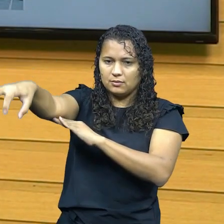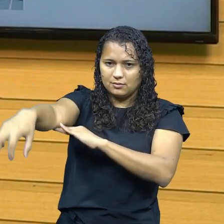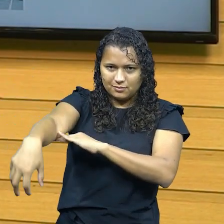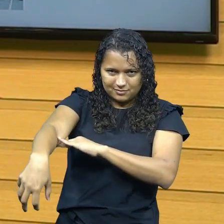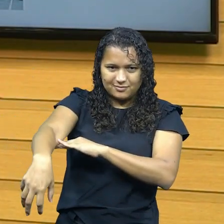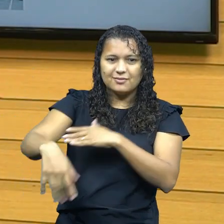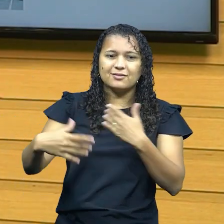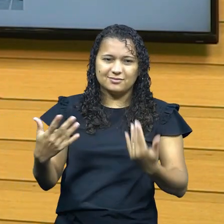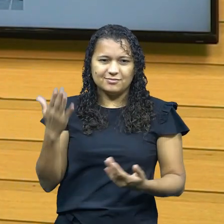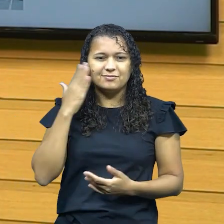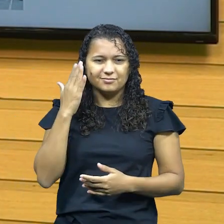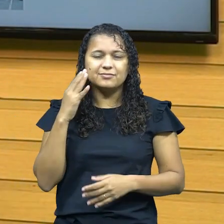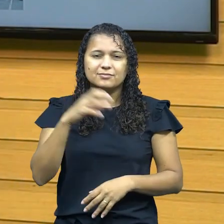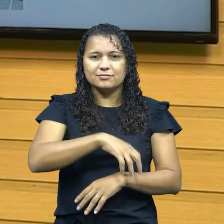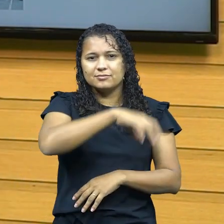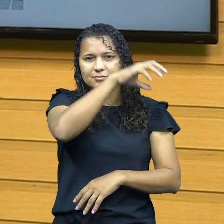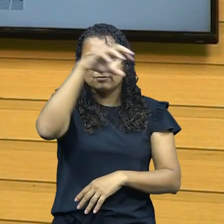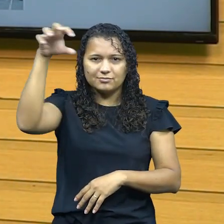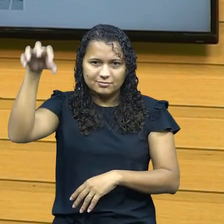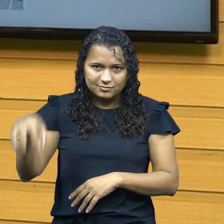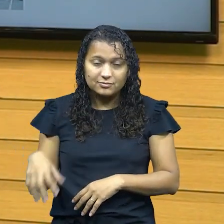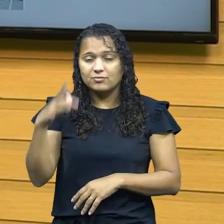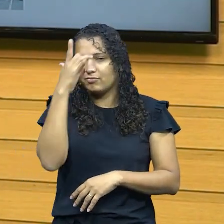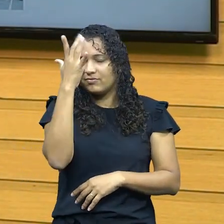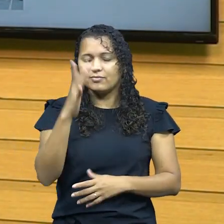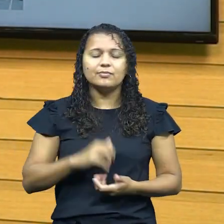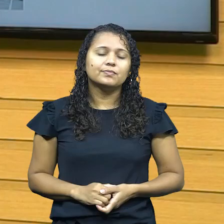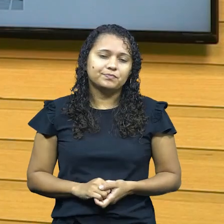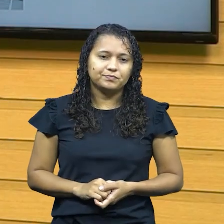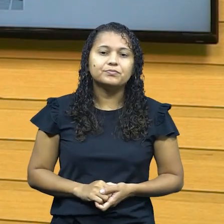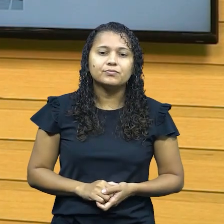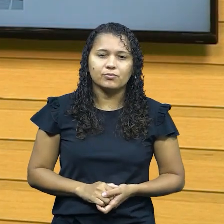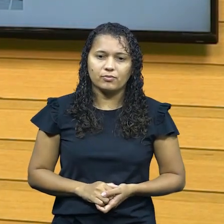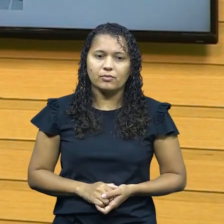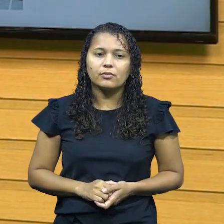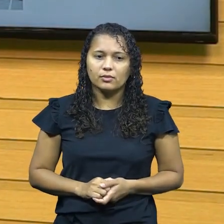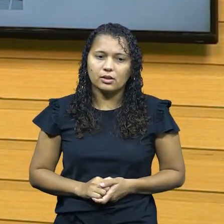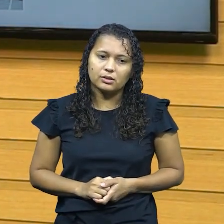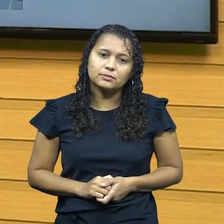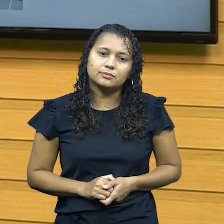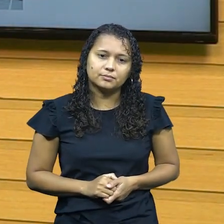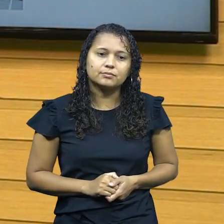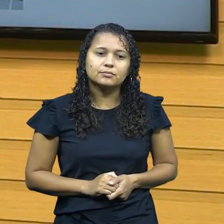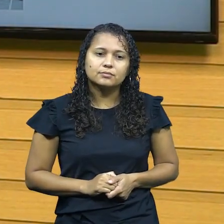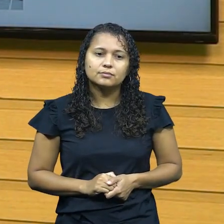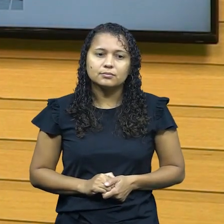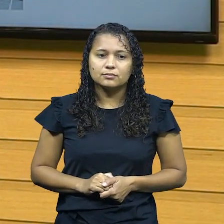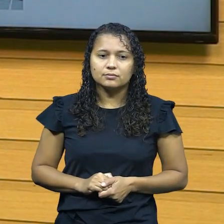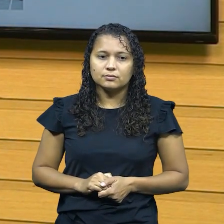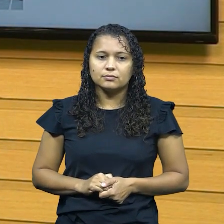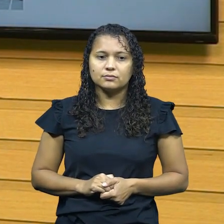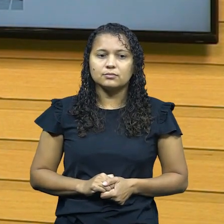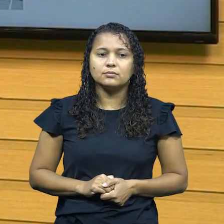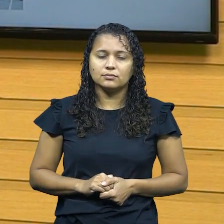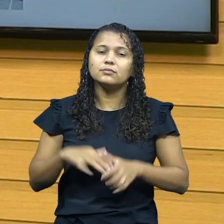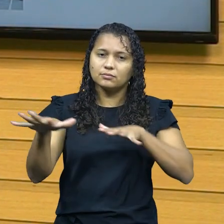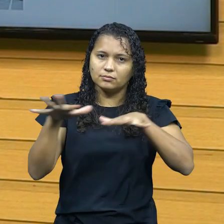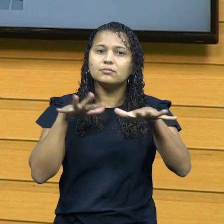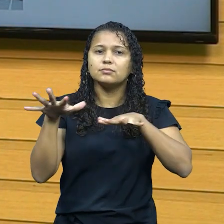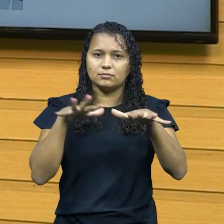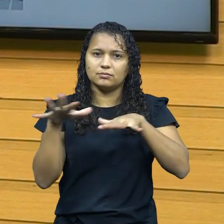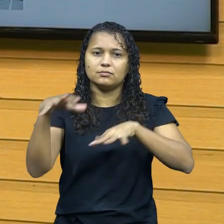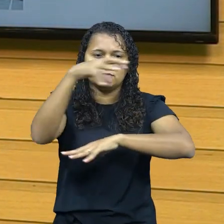cais, pegar o container embaixo, colocar no navio. Então, a função dele é essa, fazer